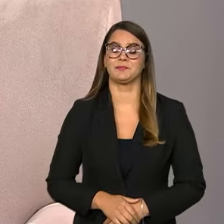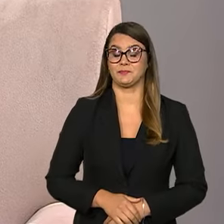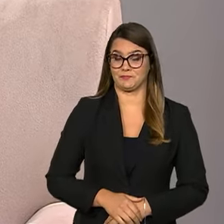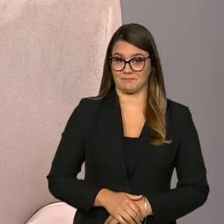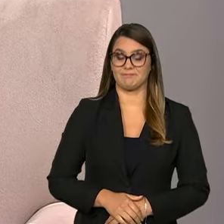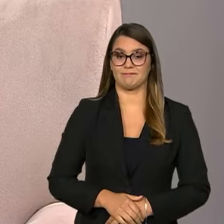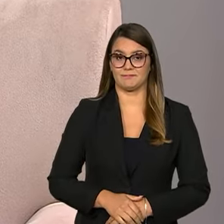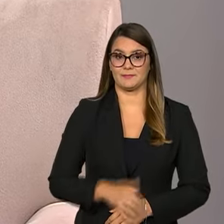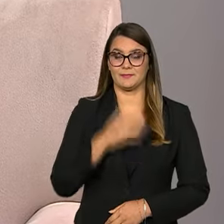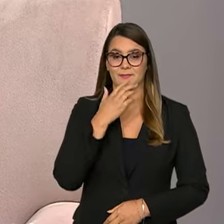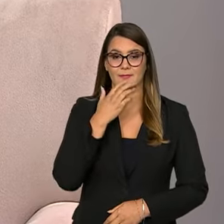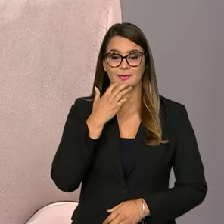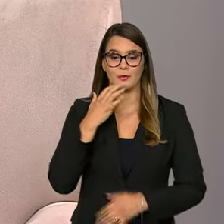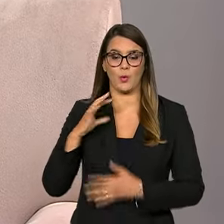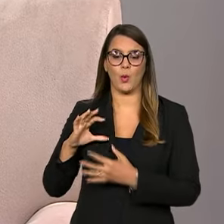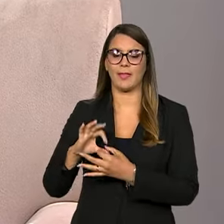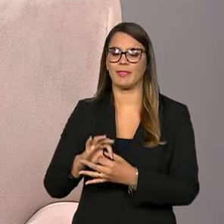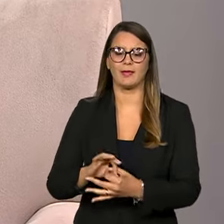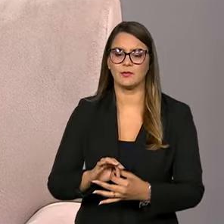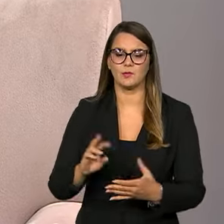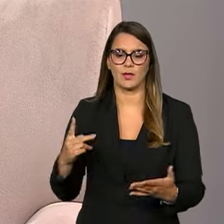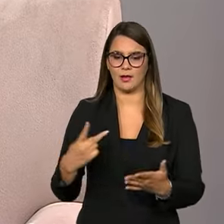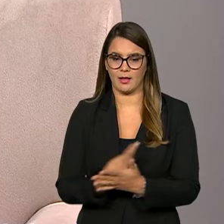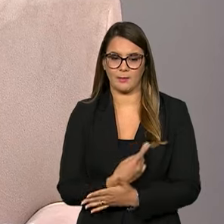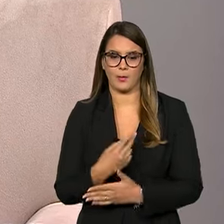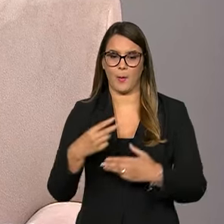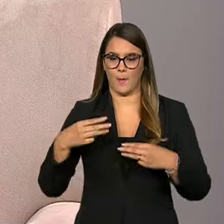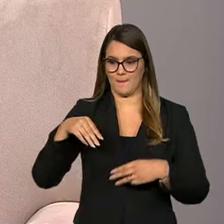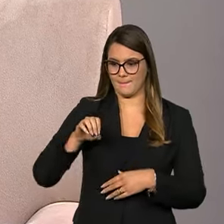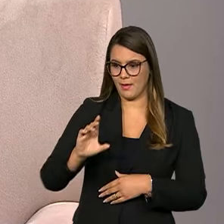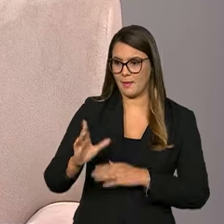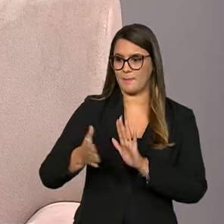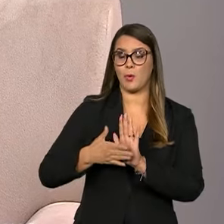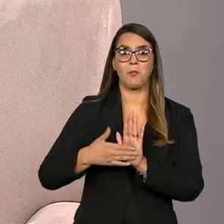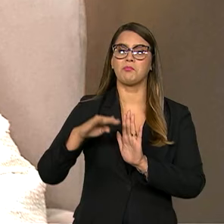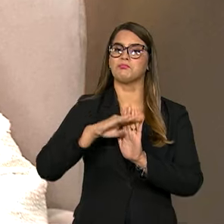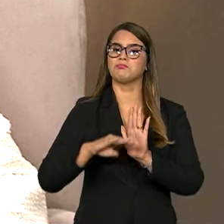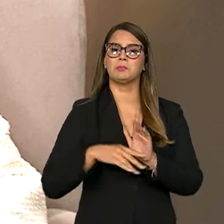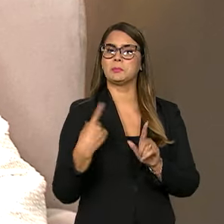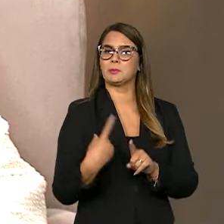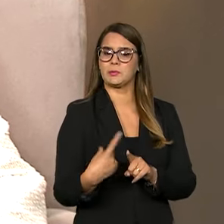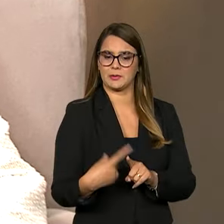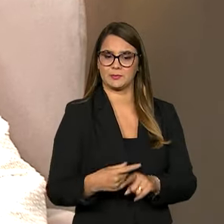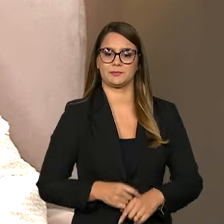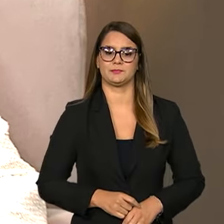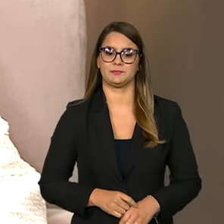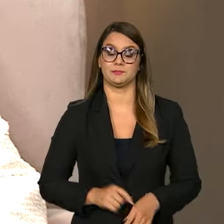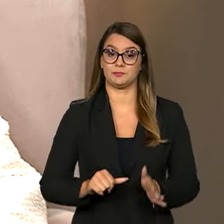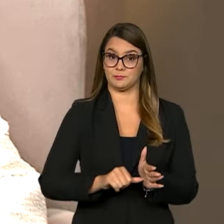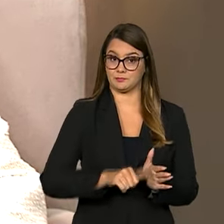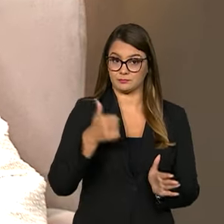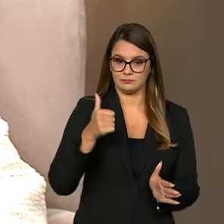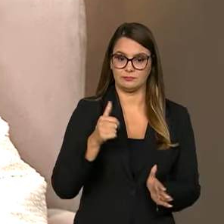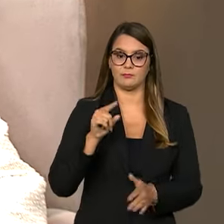um pouco aí do do contexto o que levou o MEC a propor esse programa secretária bom a primeira coisa é